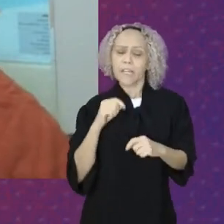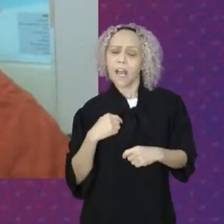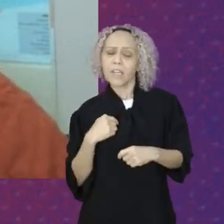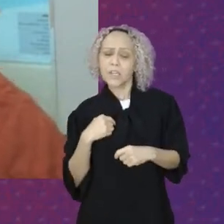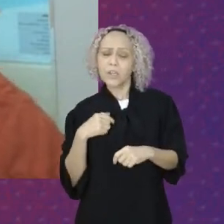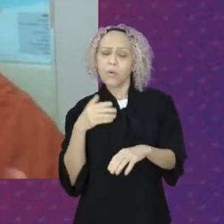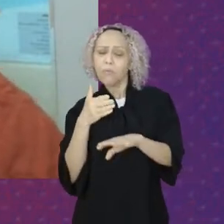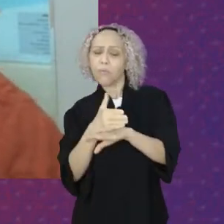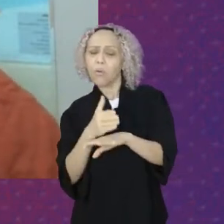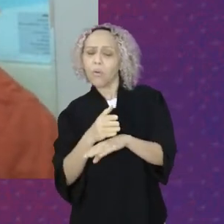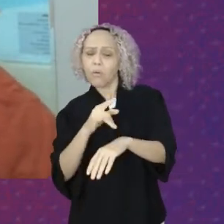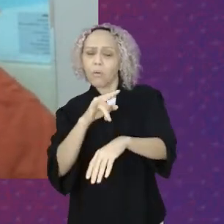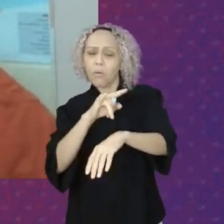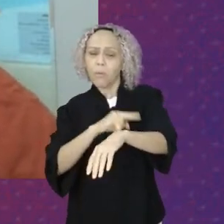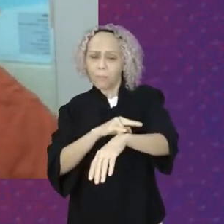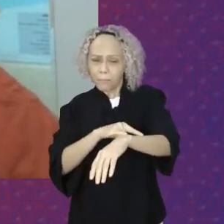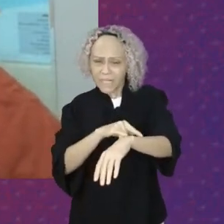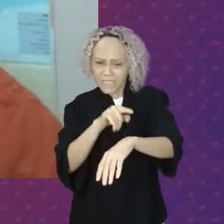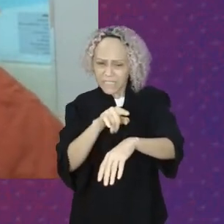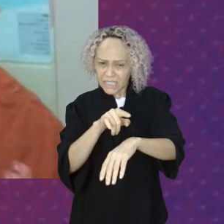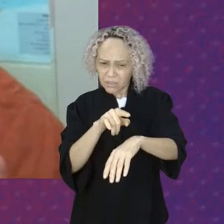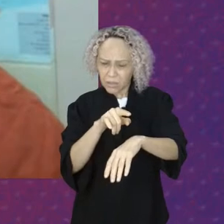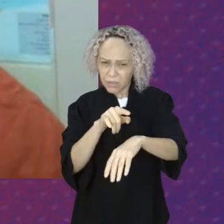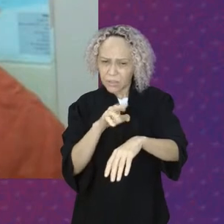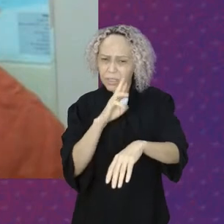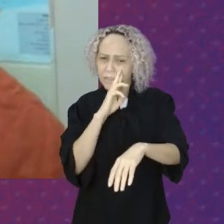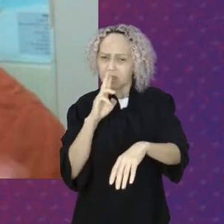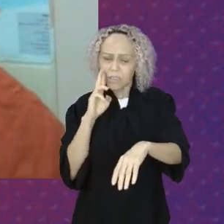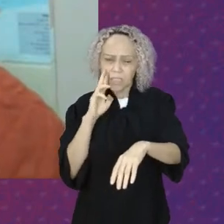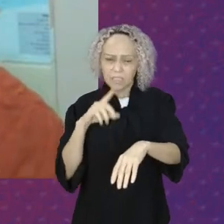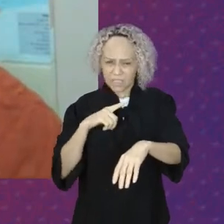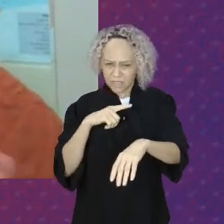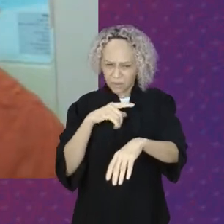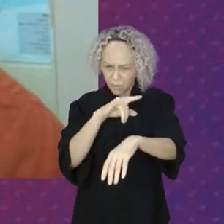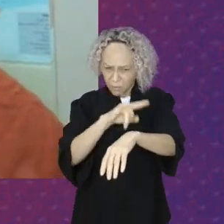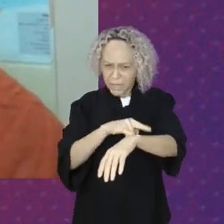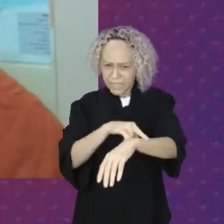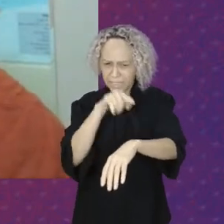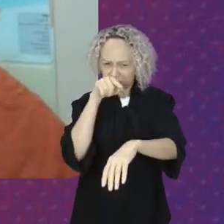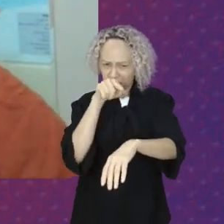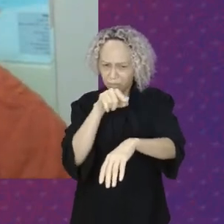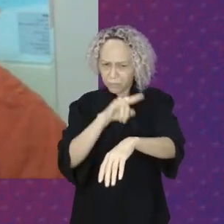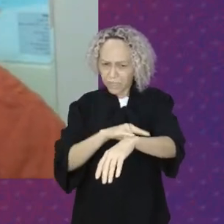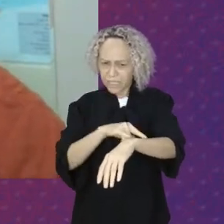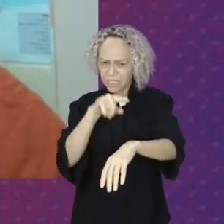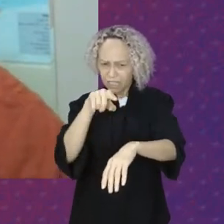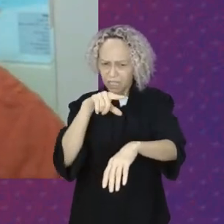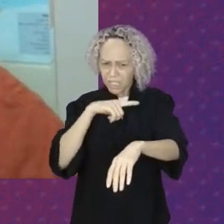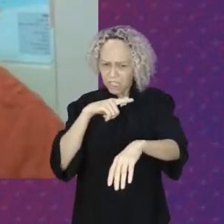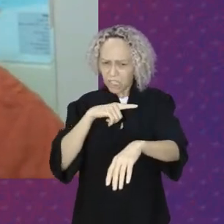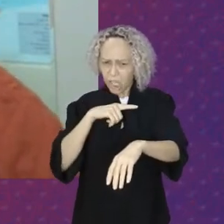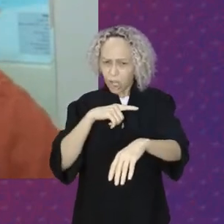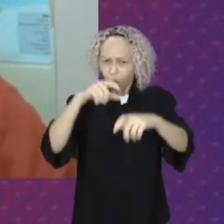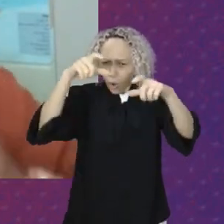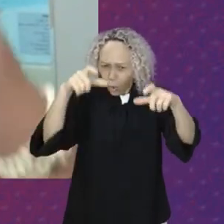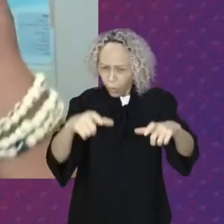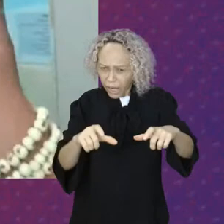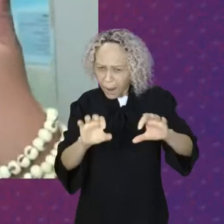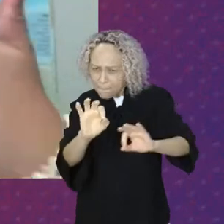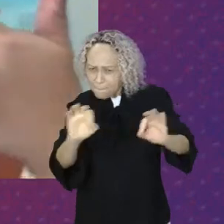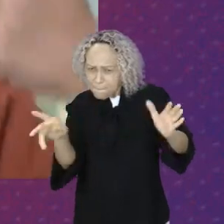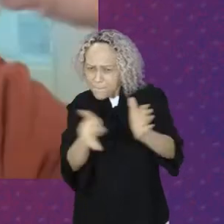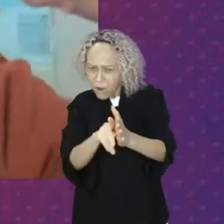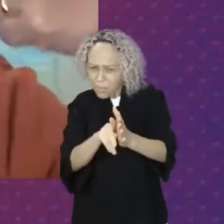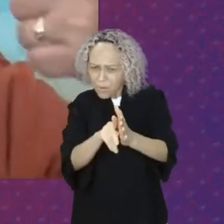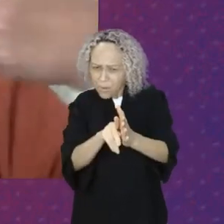no banheiro, eu digo, ó, precisa trocar a criança. E aí ele, a responsabilidade é dele, ele vai entrar aí. E aí, assim, as